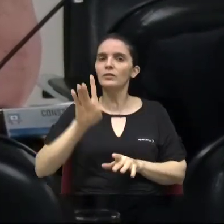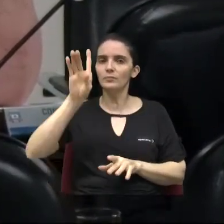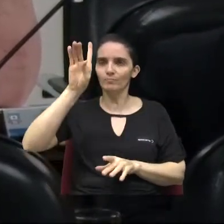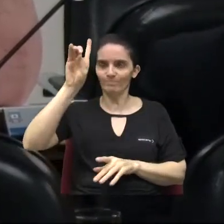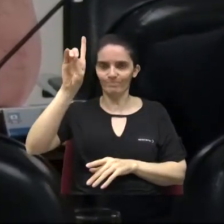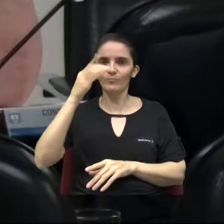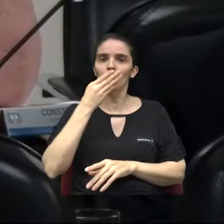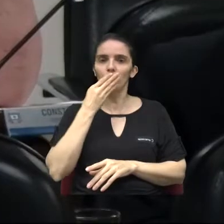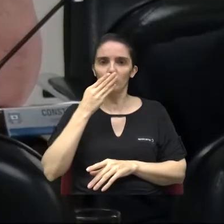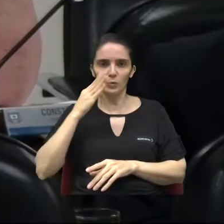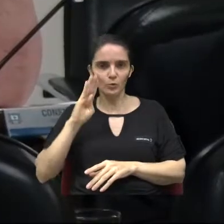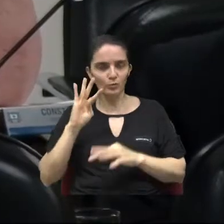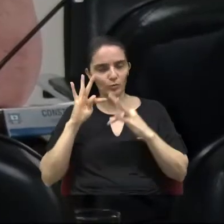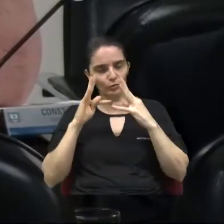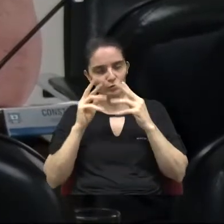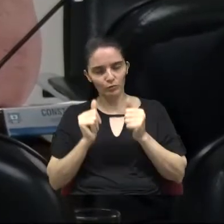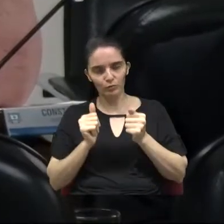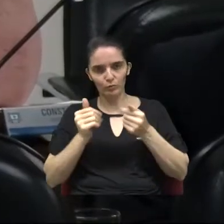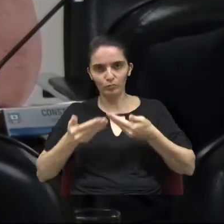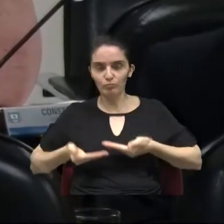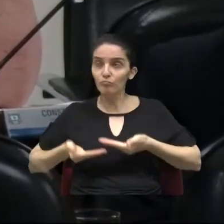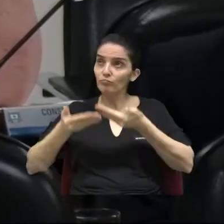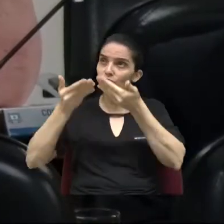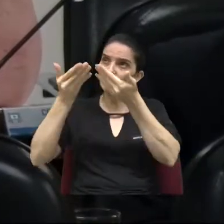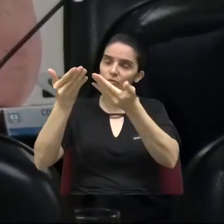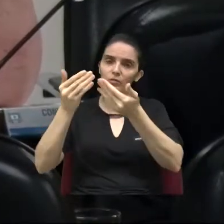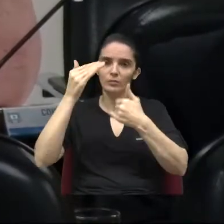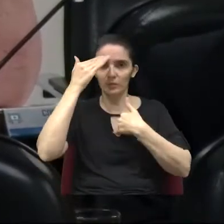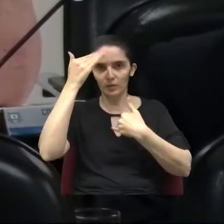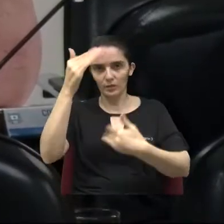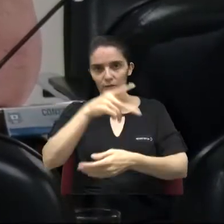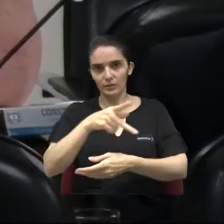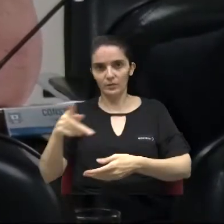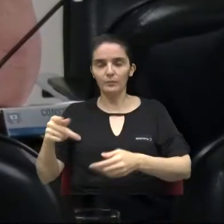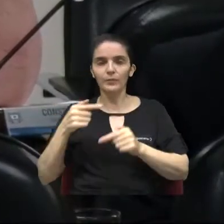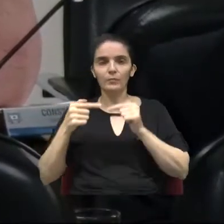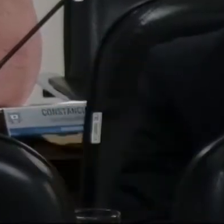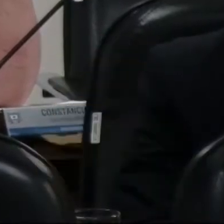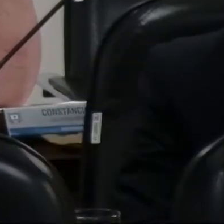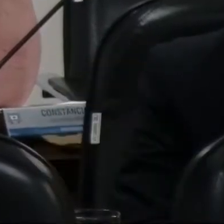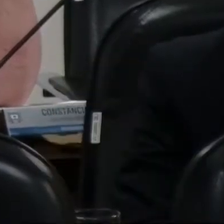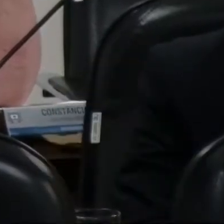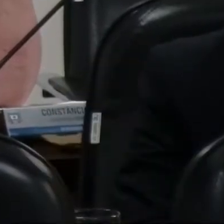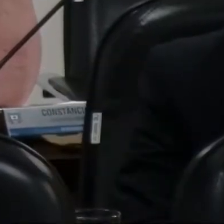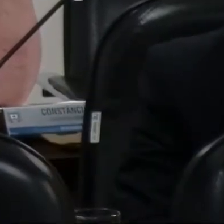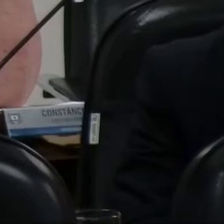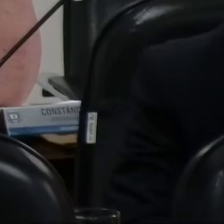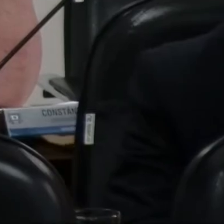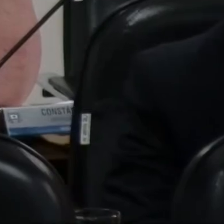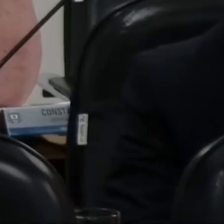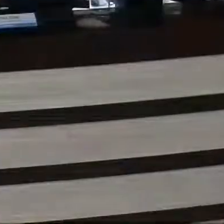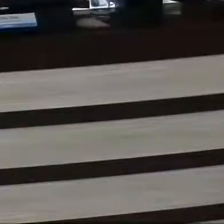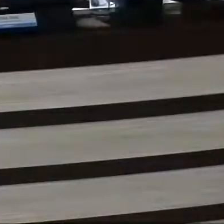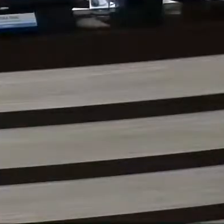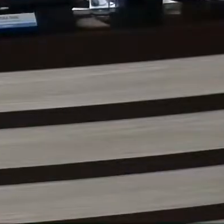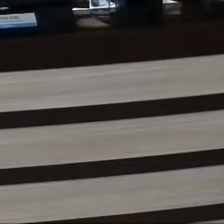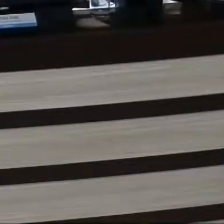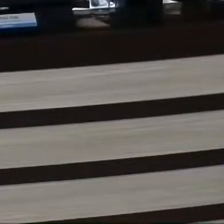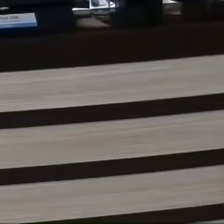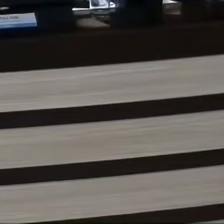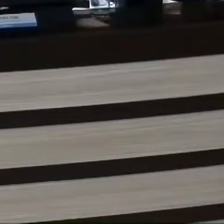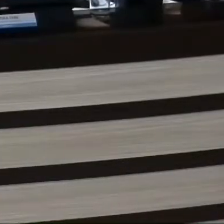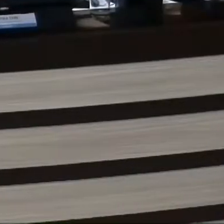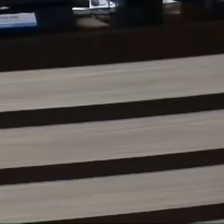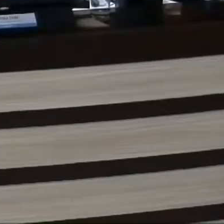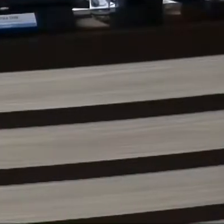promete àqueles que o servem. Muito obrigado, senhor presidente. Continua em discussão. Não havendo, a